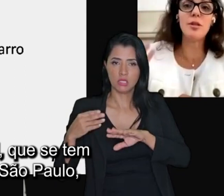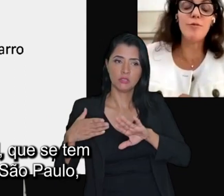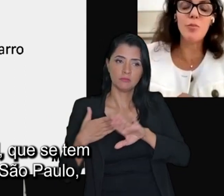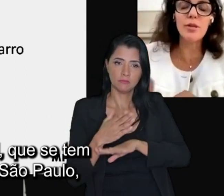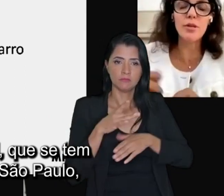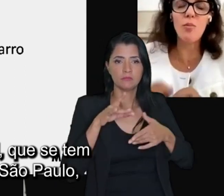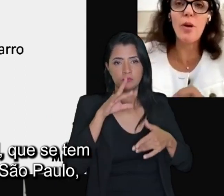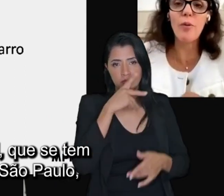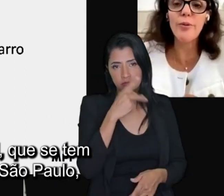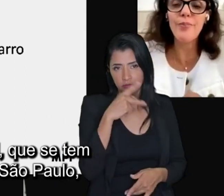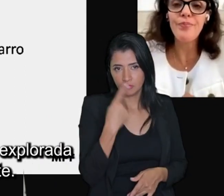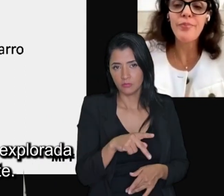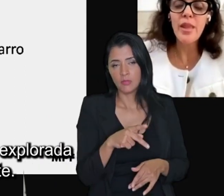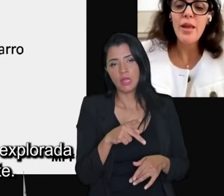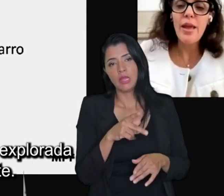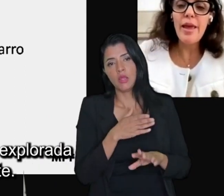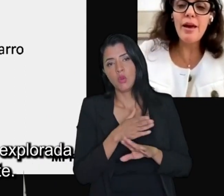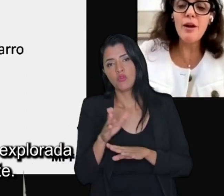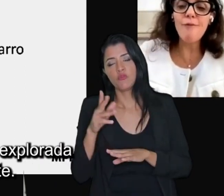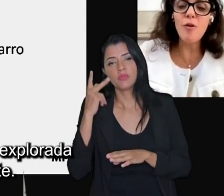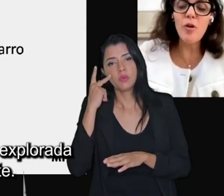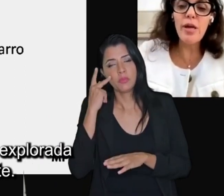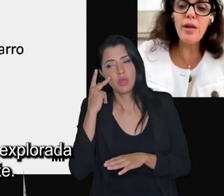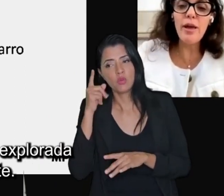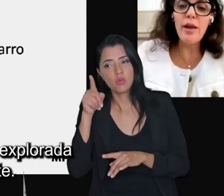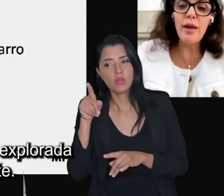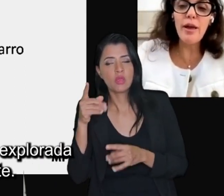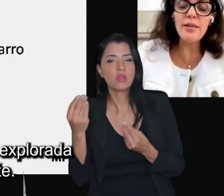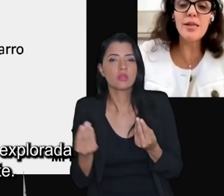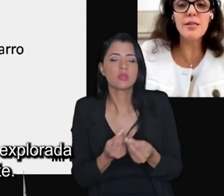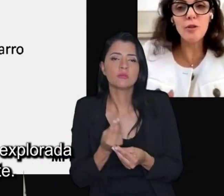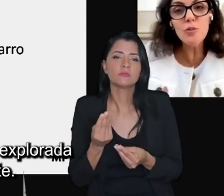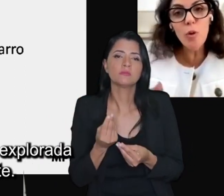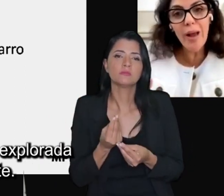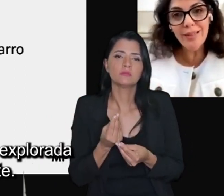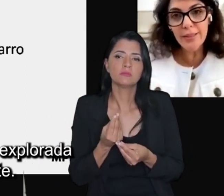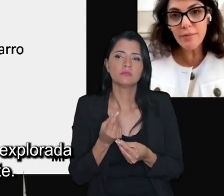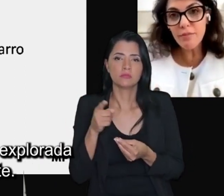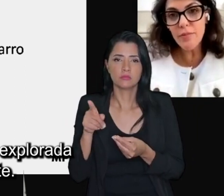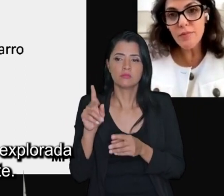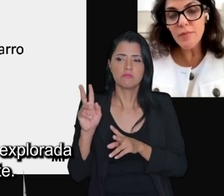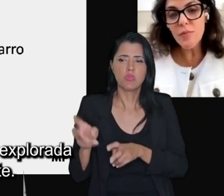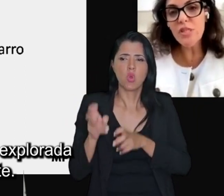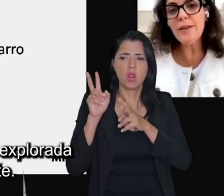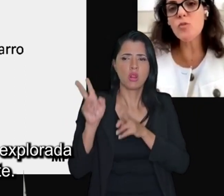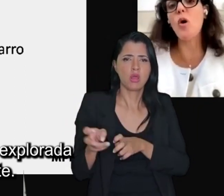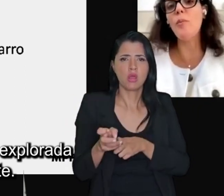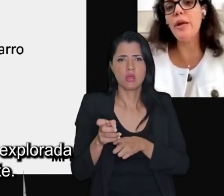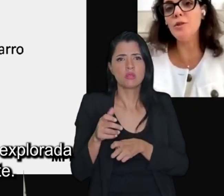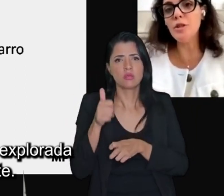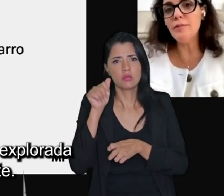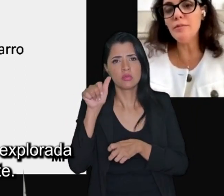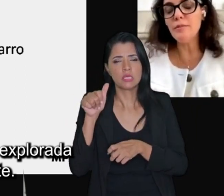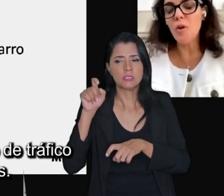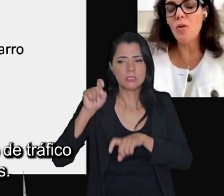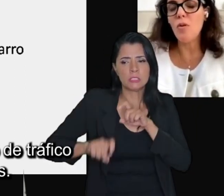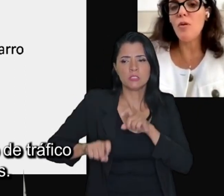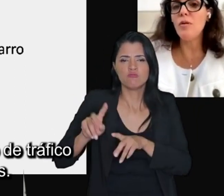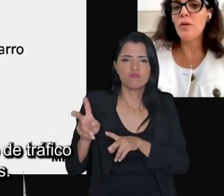tem notícia que foi para São Paulo, ela está sendo explorada